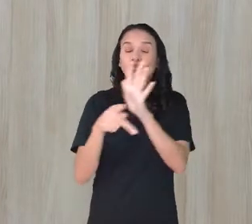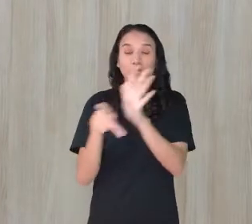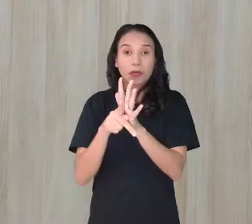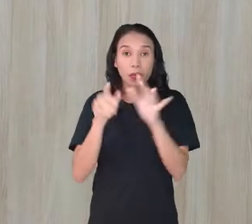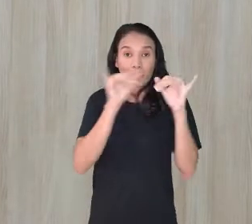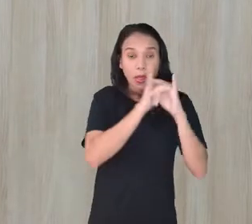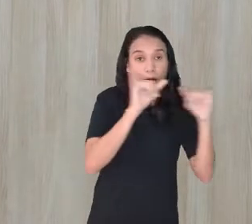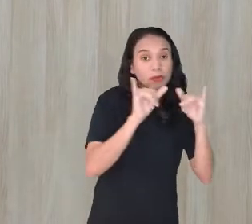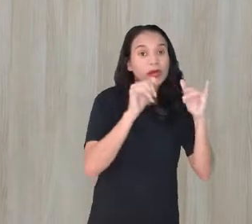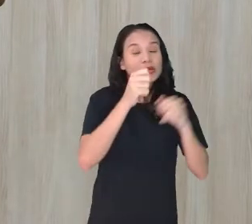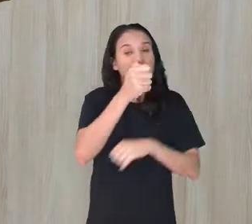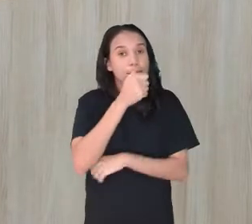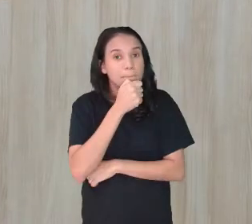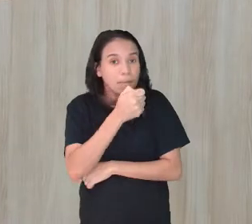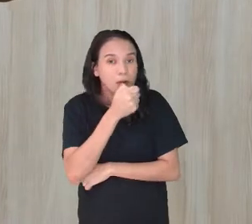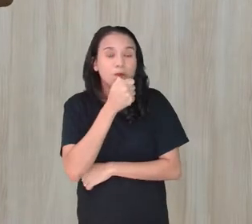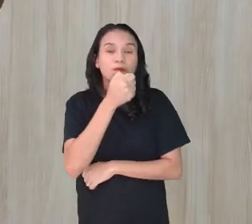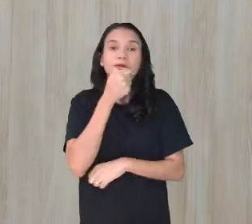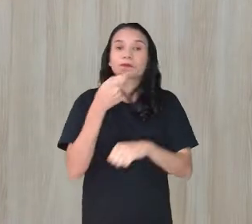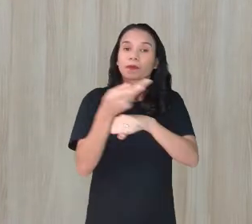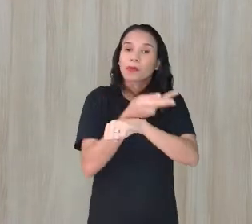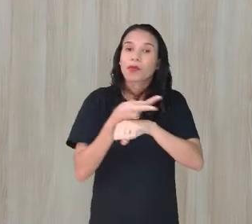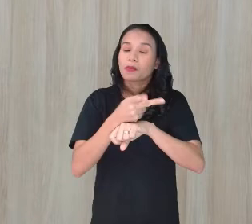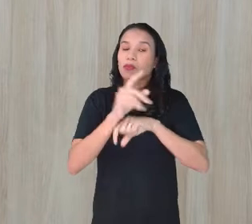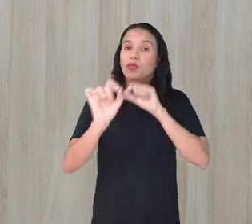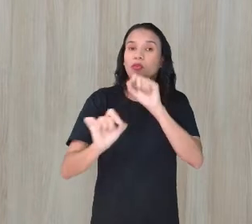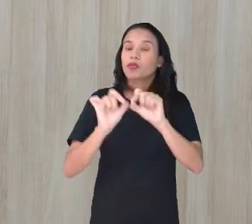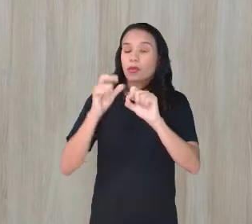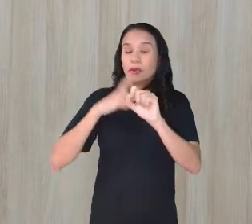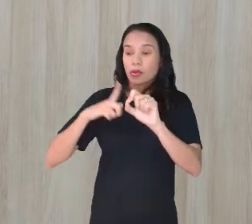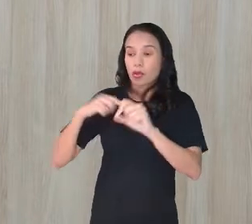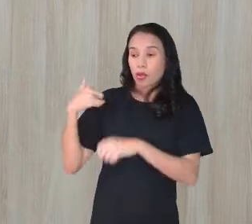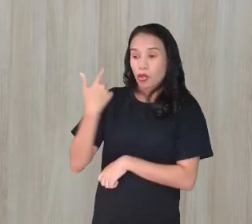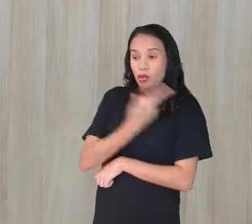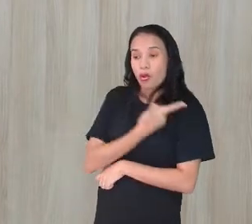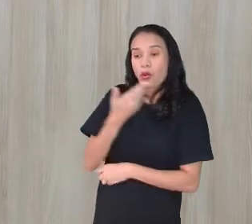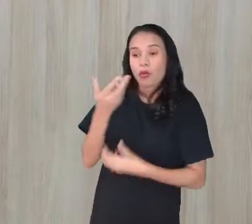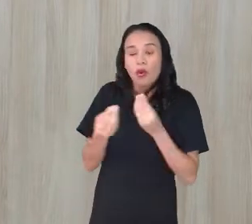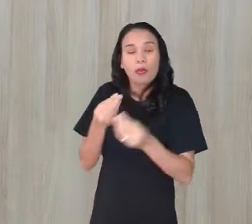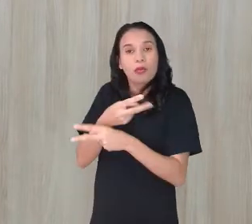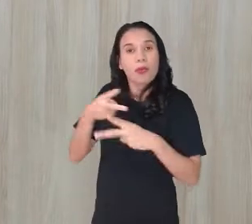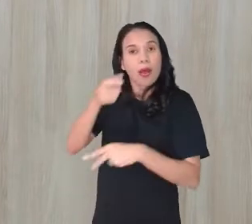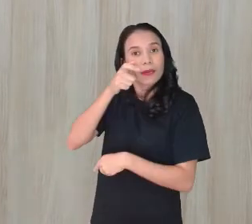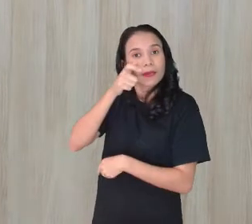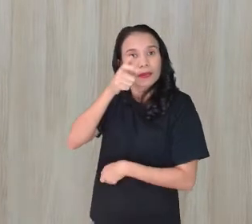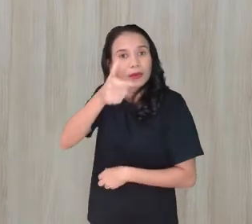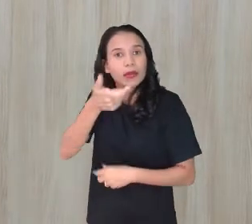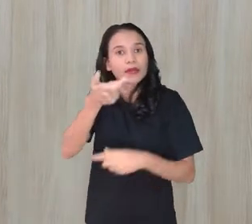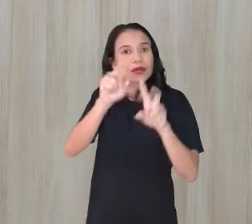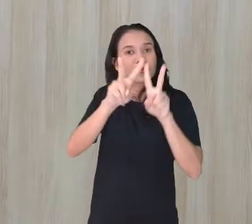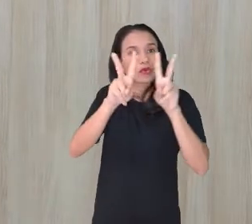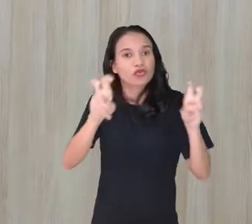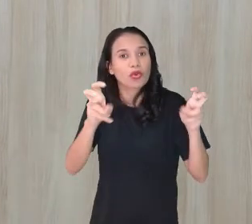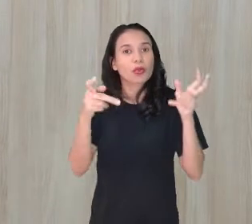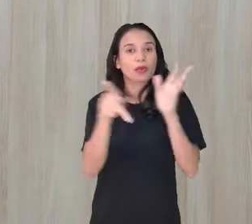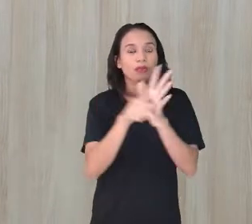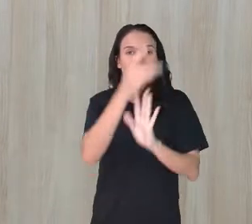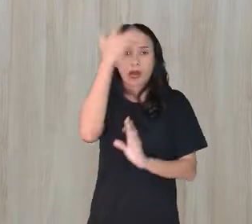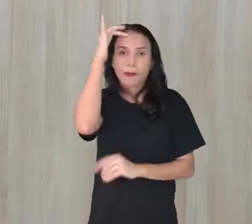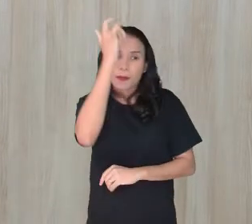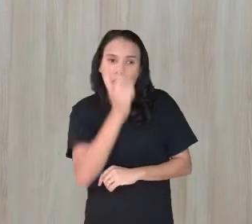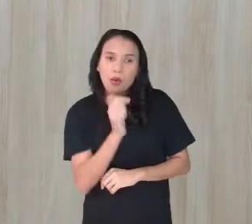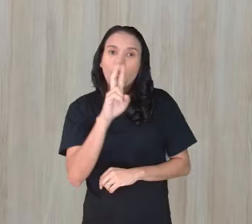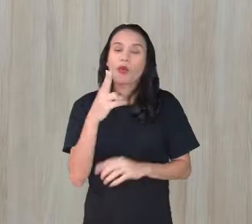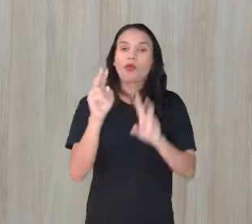junto com a reportagem, que busca trazer para a gente algo interessante acerca de alguém ou acerca de algum